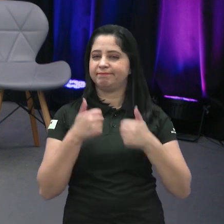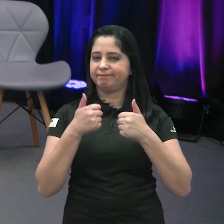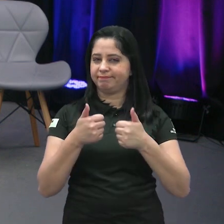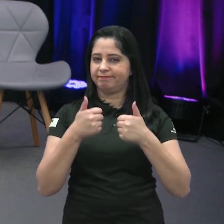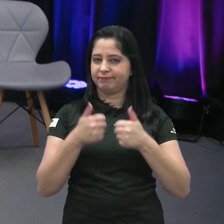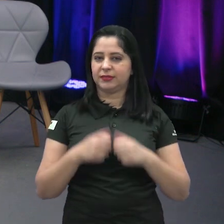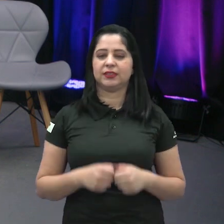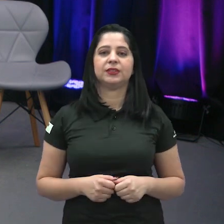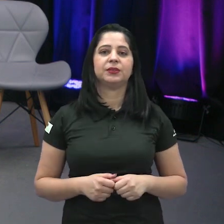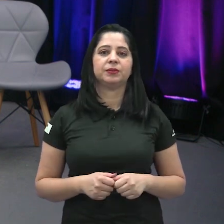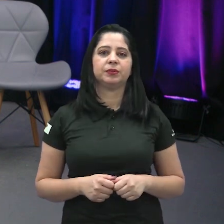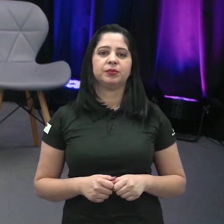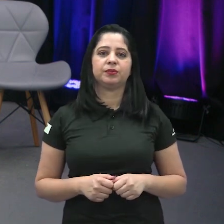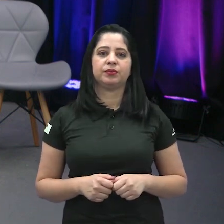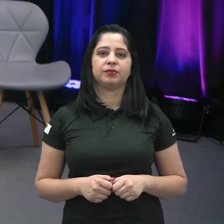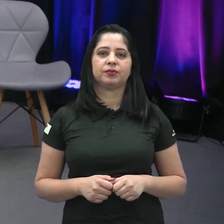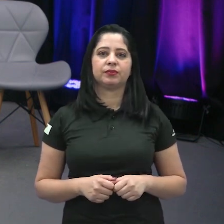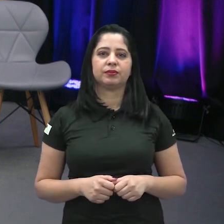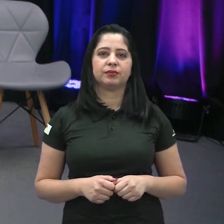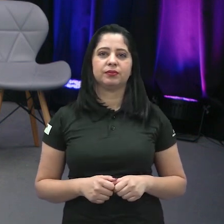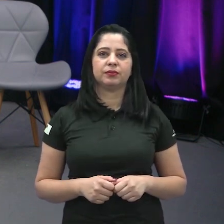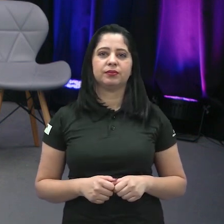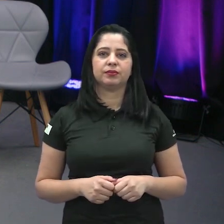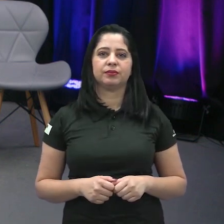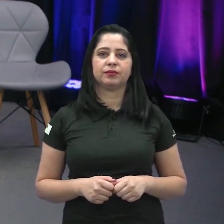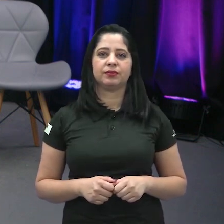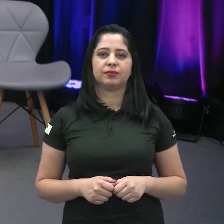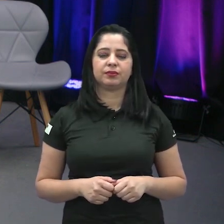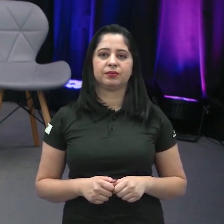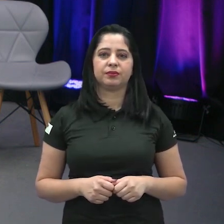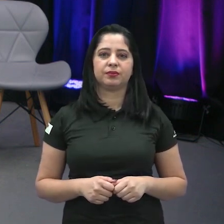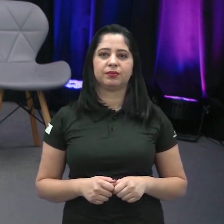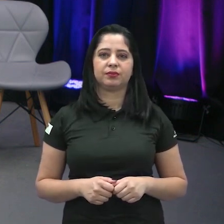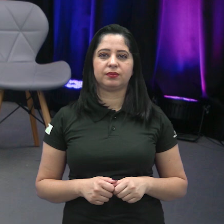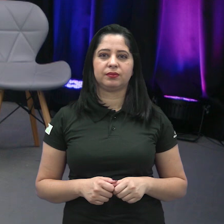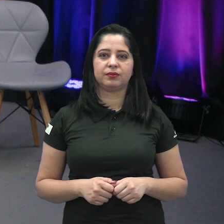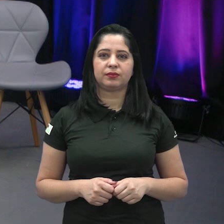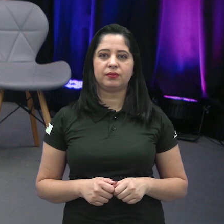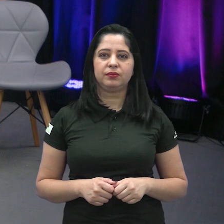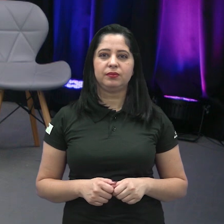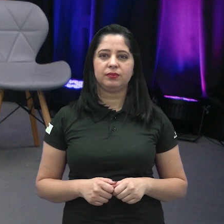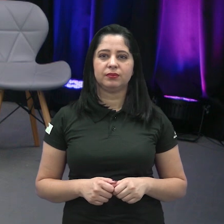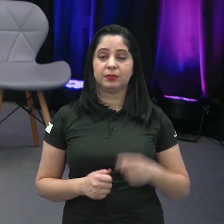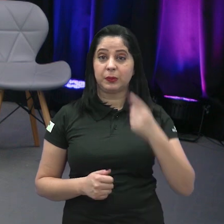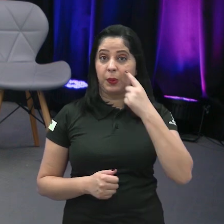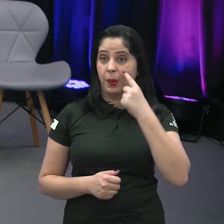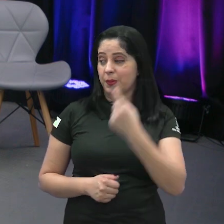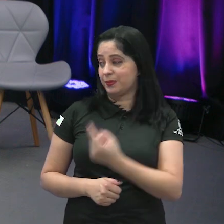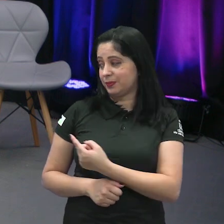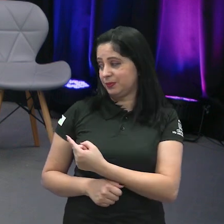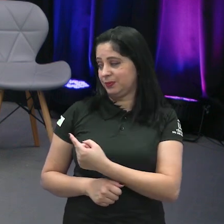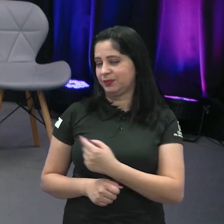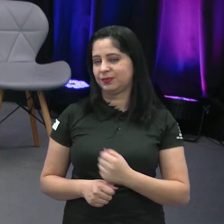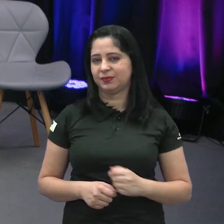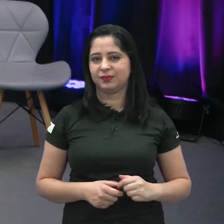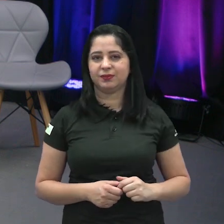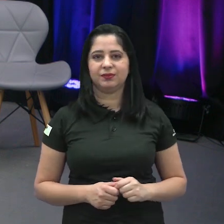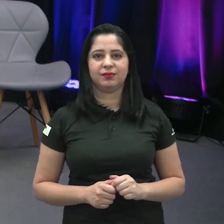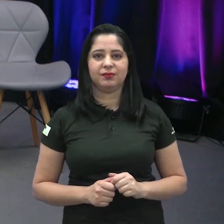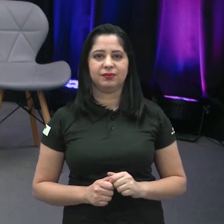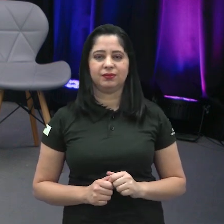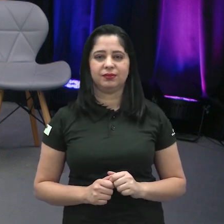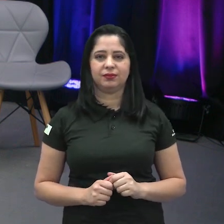volta, muito bem. Vamos flexionar a perna, descer o tronco para alongar o posterior. Estica o braço lá na